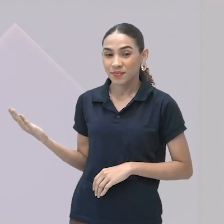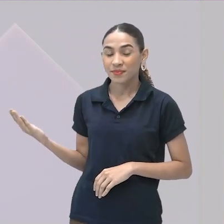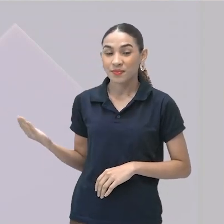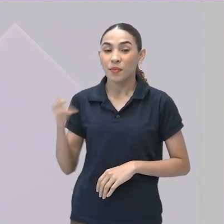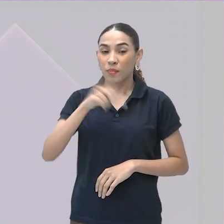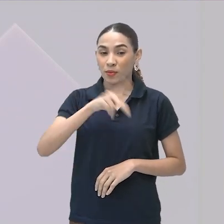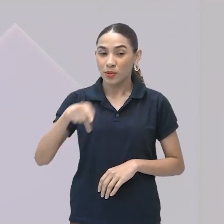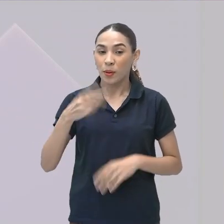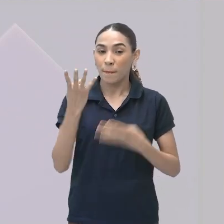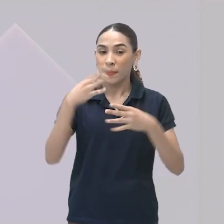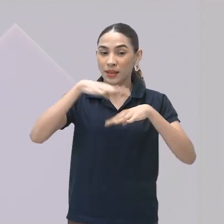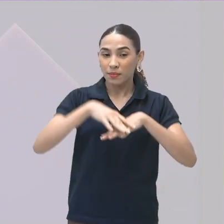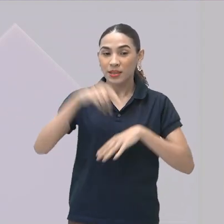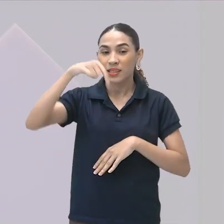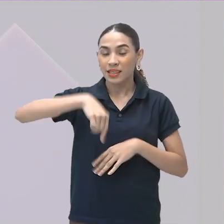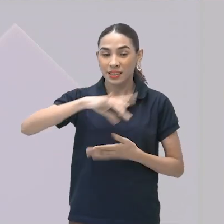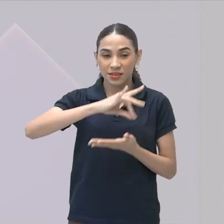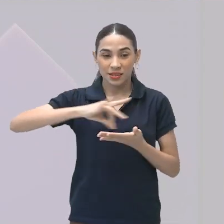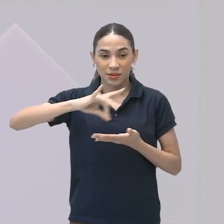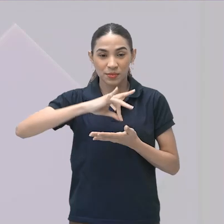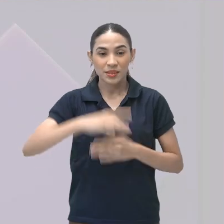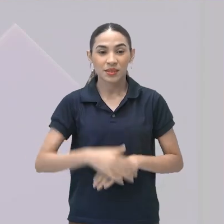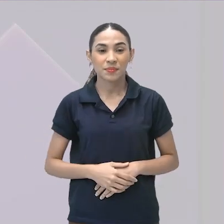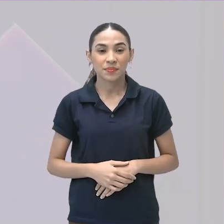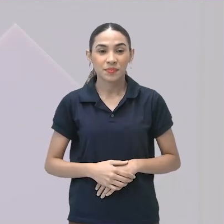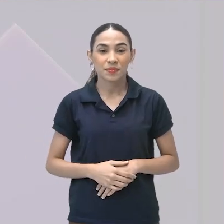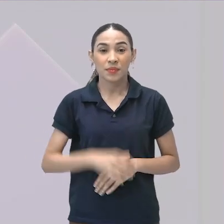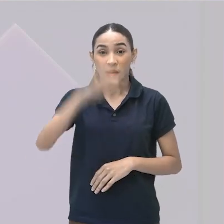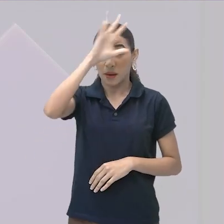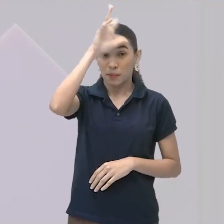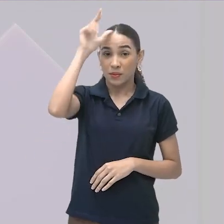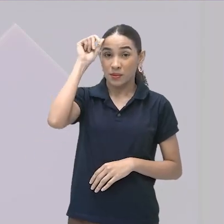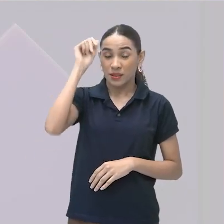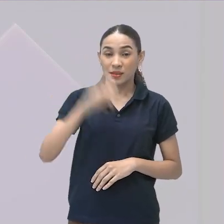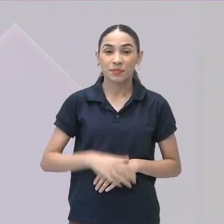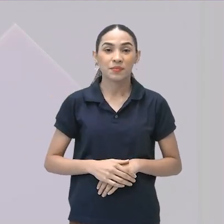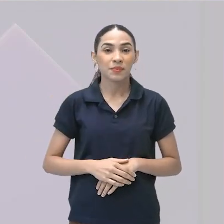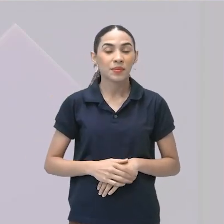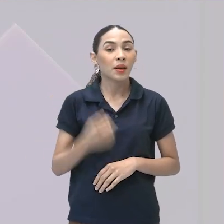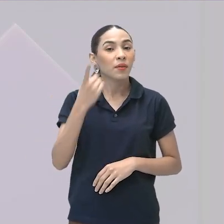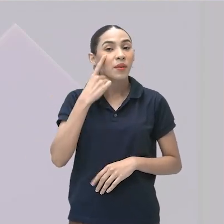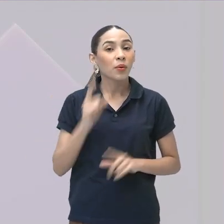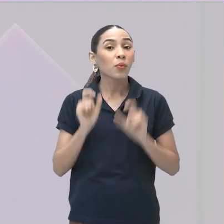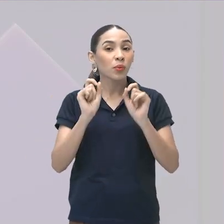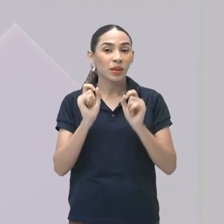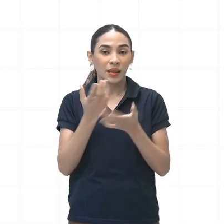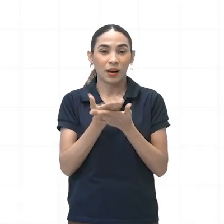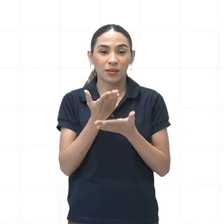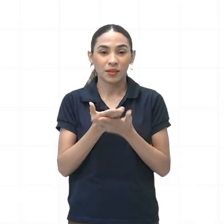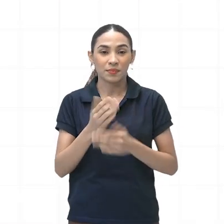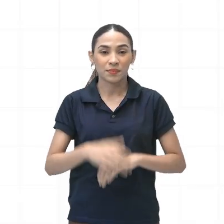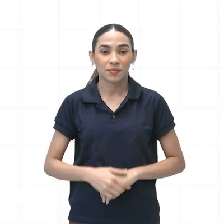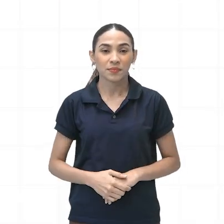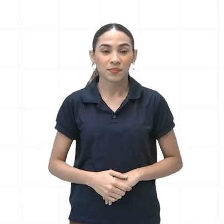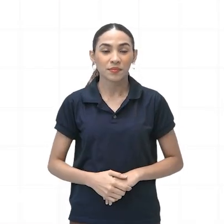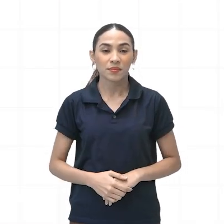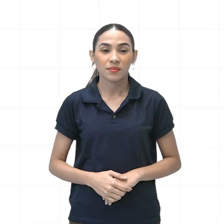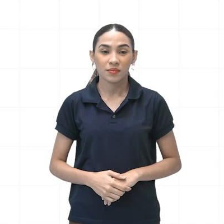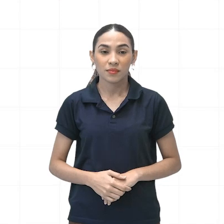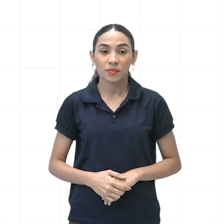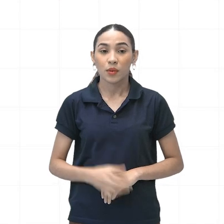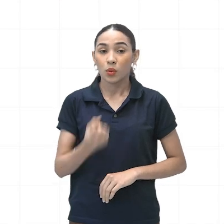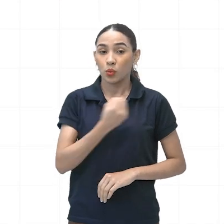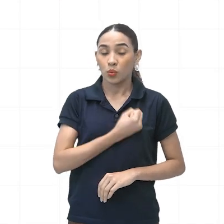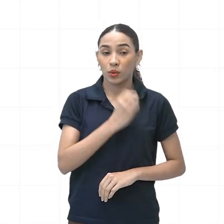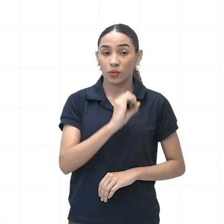Santos, professor de matemática aqui do Centro de Mídias do Amazonas. E vamos ver o que temos para a nossa aula.